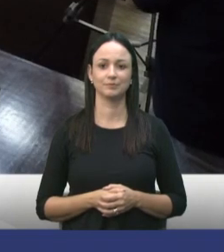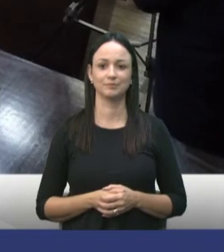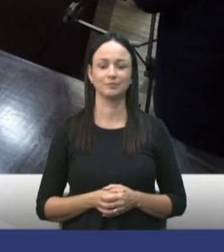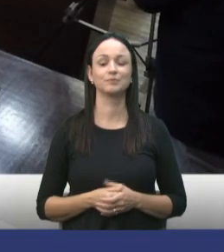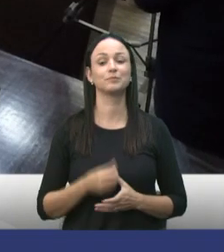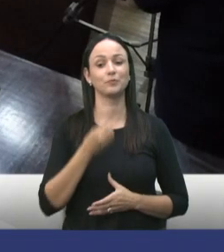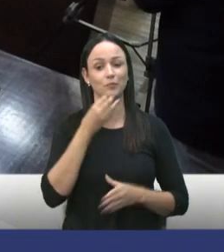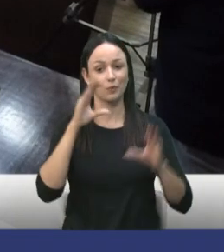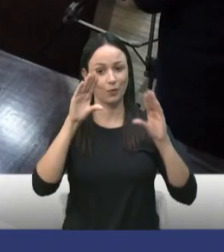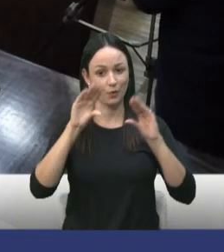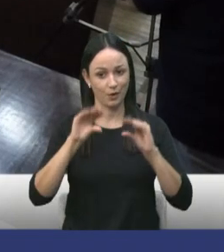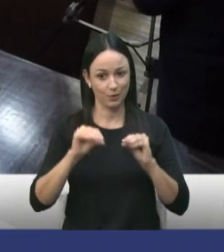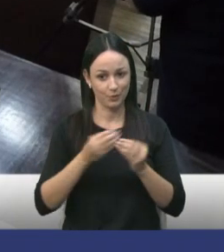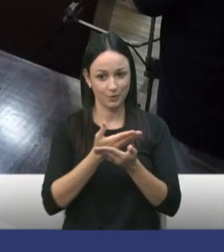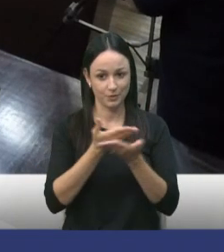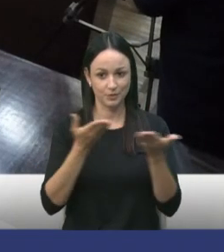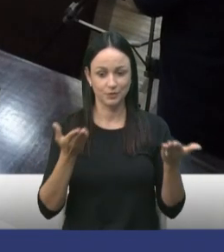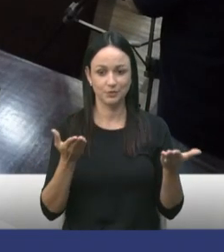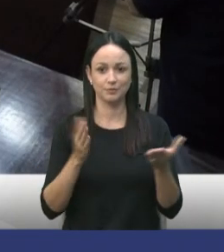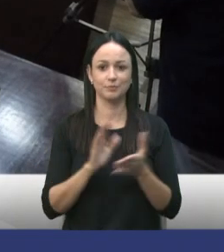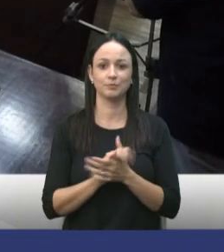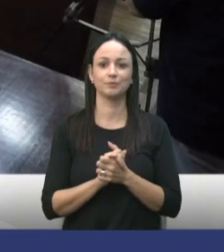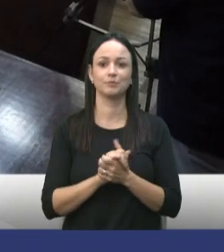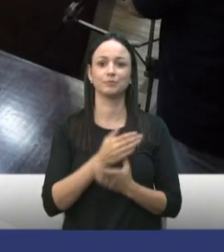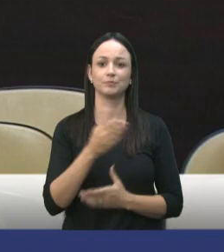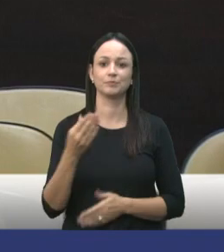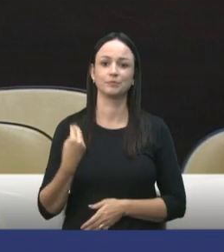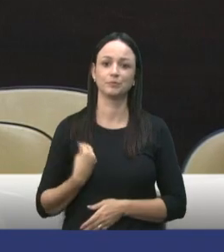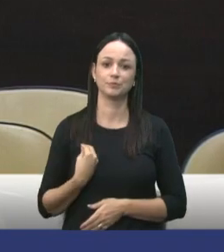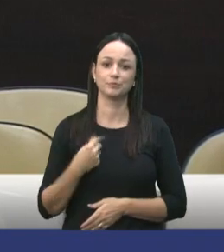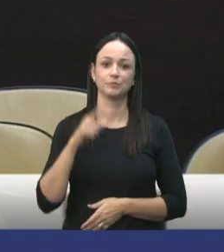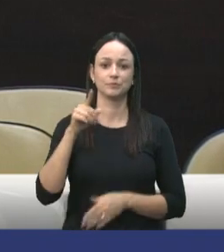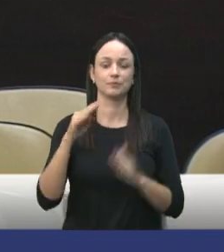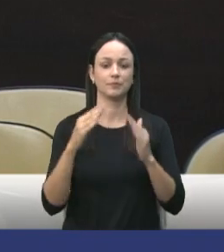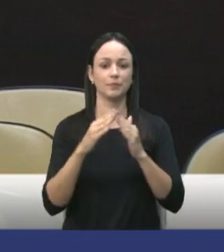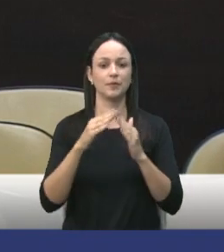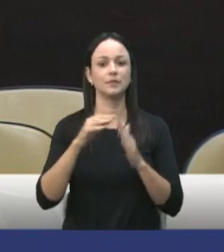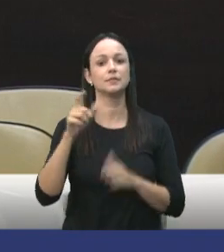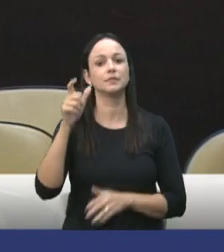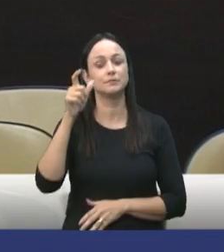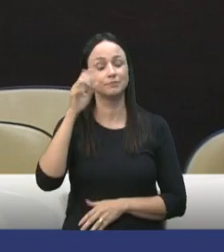Boa noite a todos. Boa noite. Boa noite aos presentes, aqueles que nos assistem também.